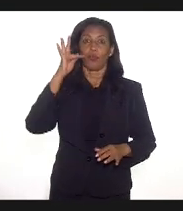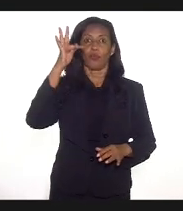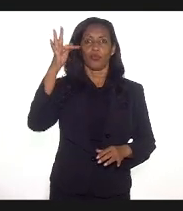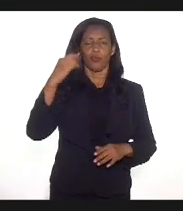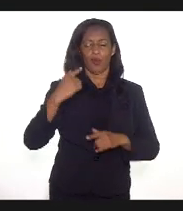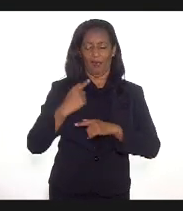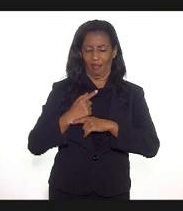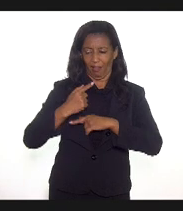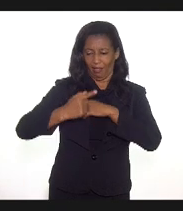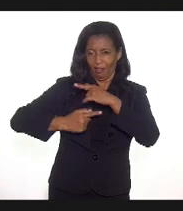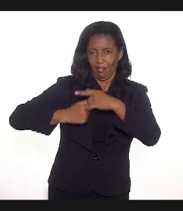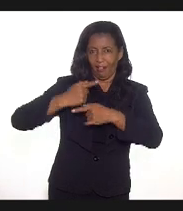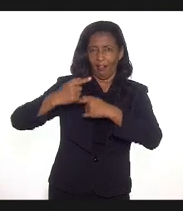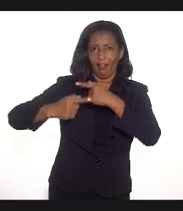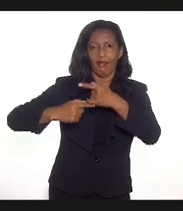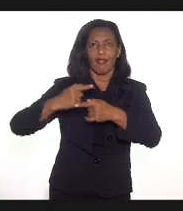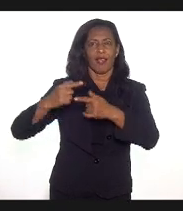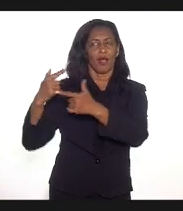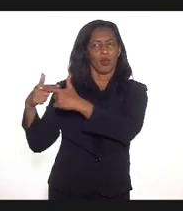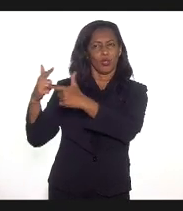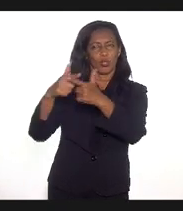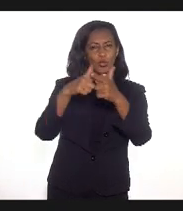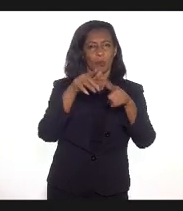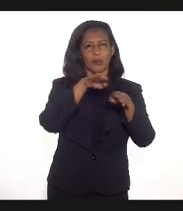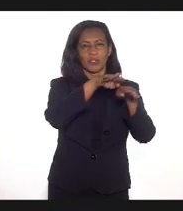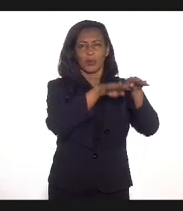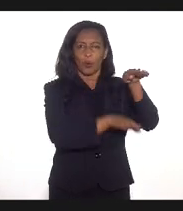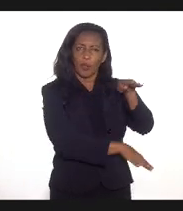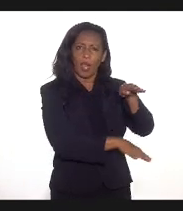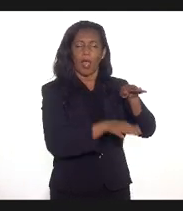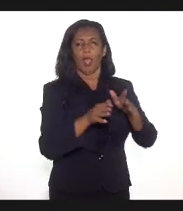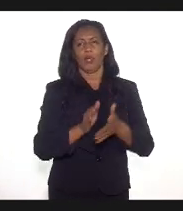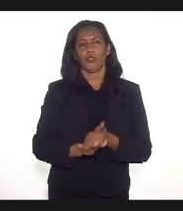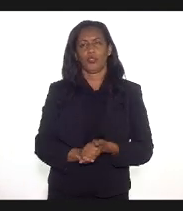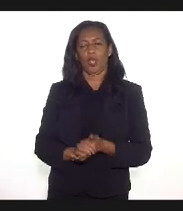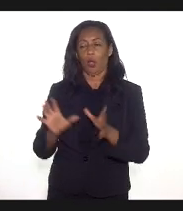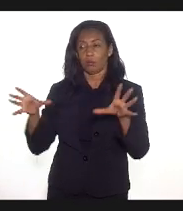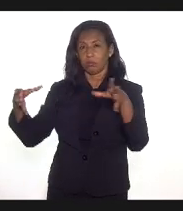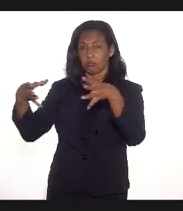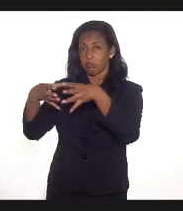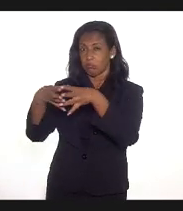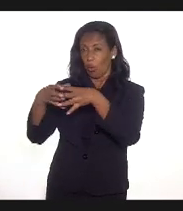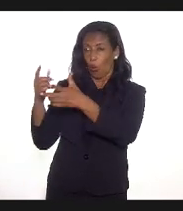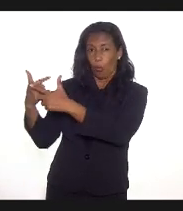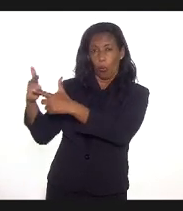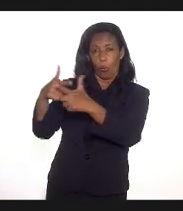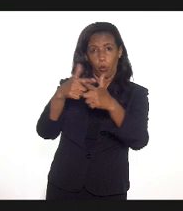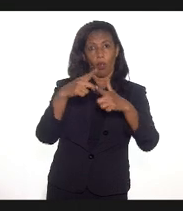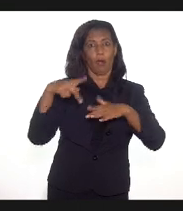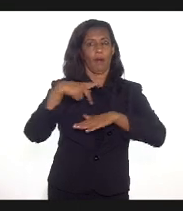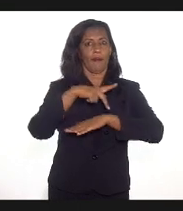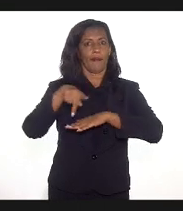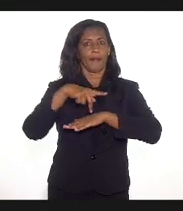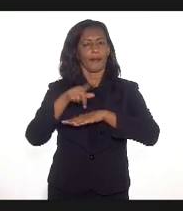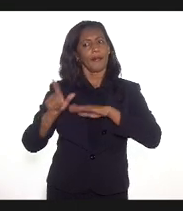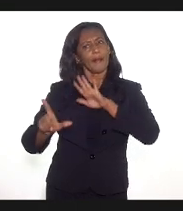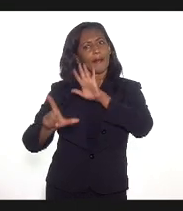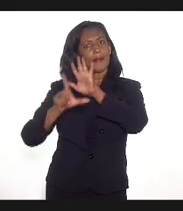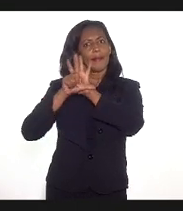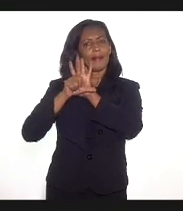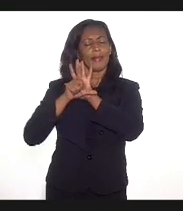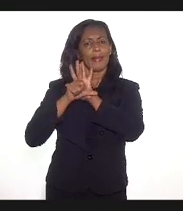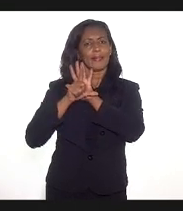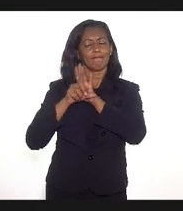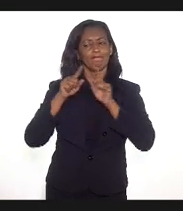geração para enfrentamento das questões das desigualdades, para um conjunto de enfrentamentos no nosso país, e essa lei